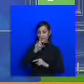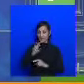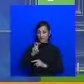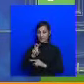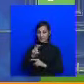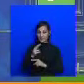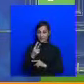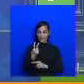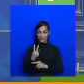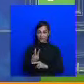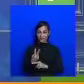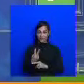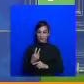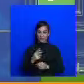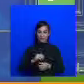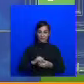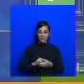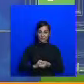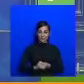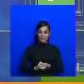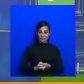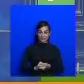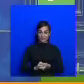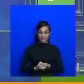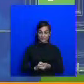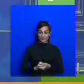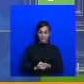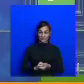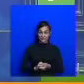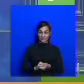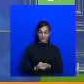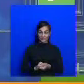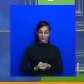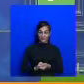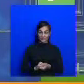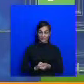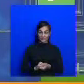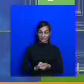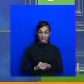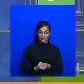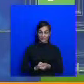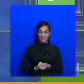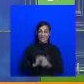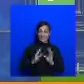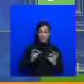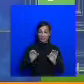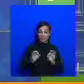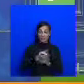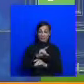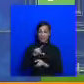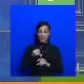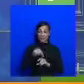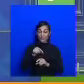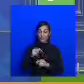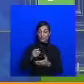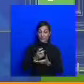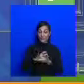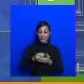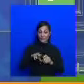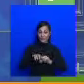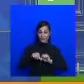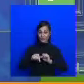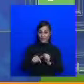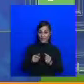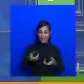amarela 52. Amarela número 52. Já foram realizados os sorteios da quina